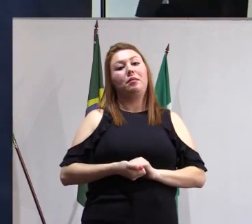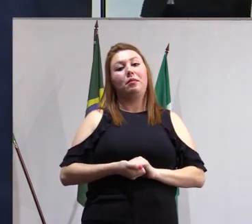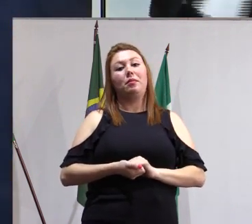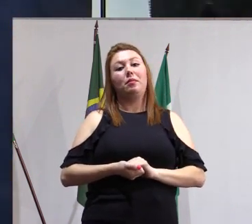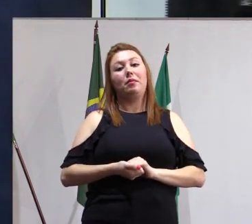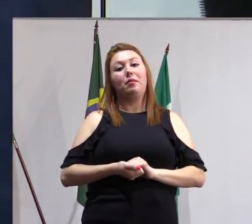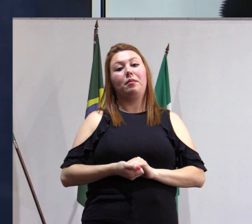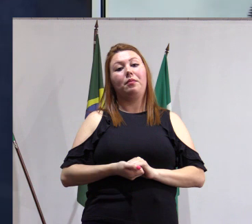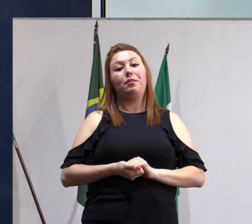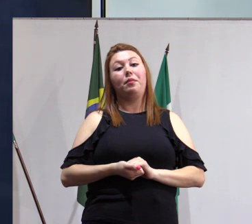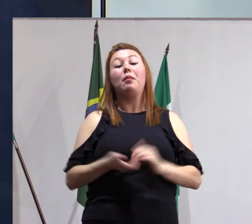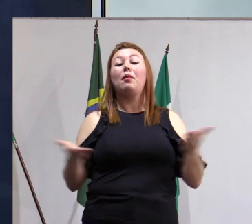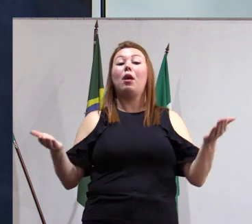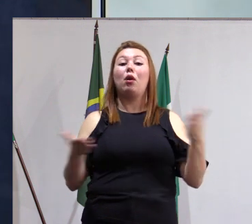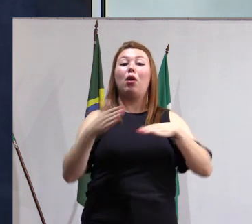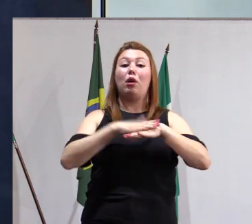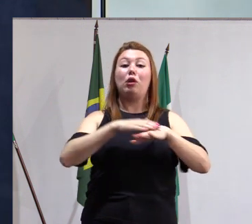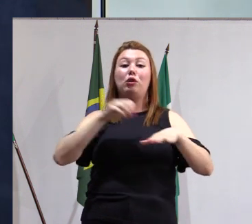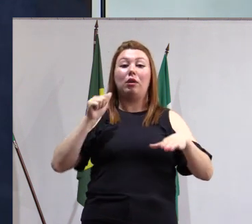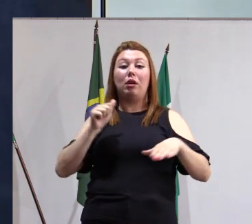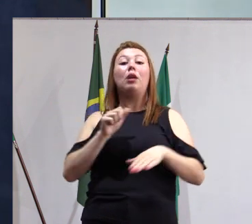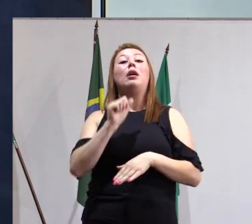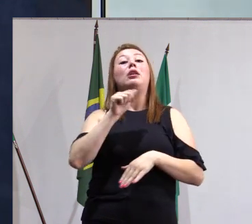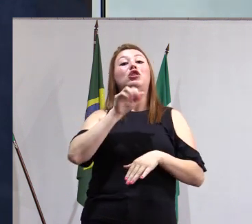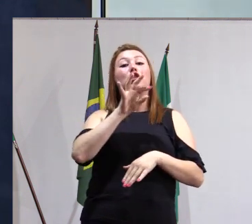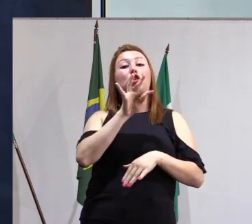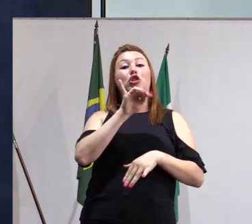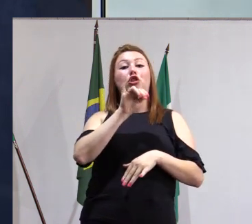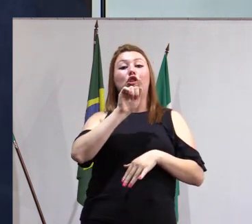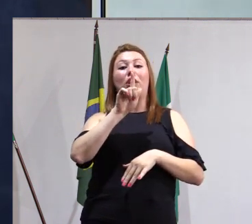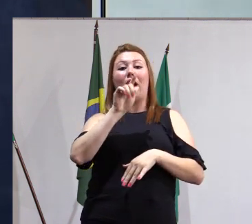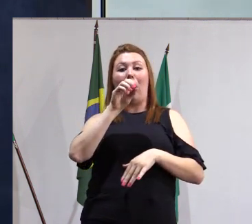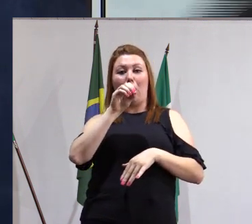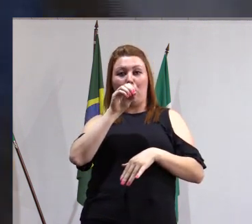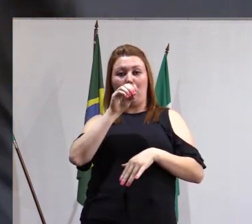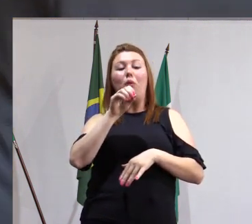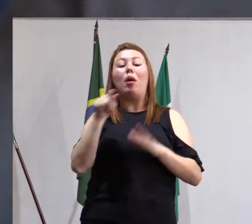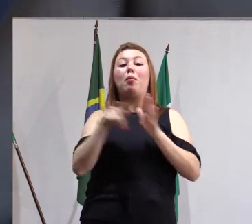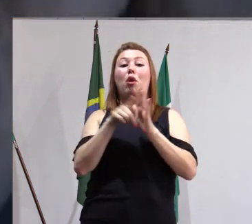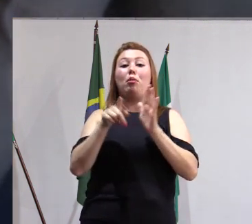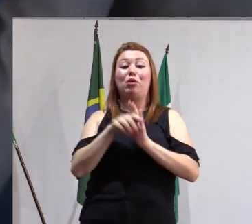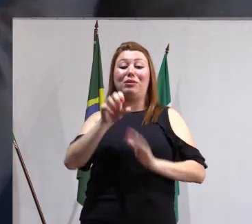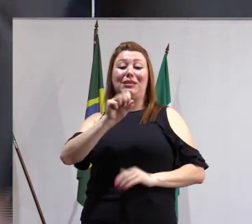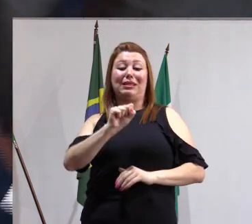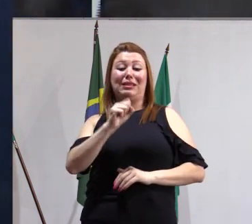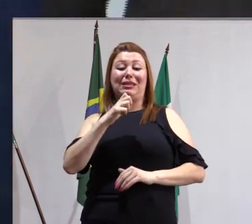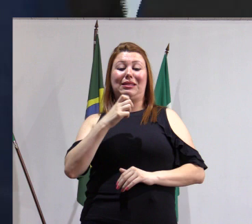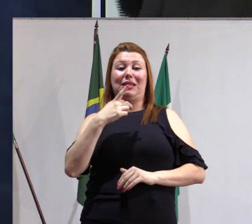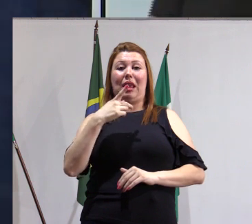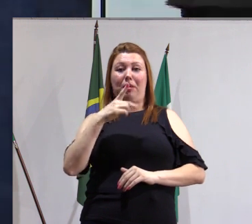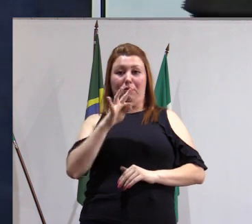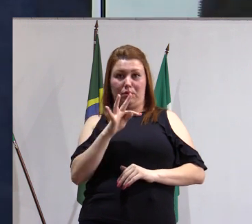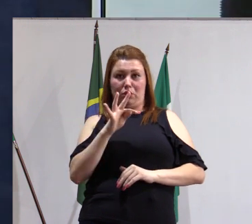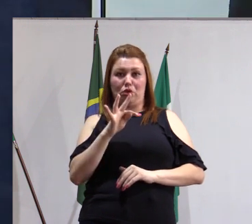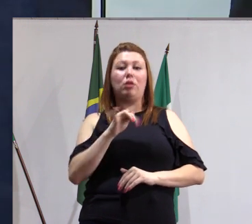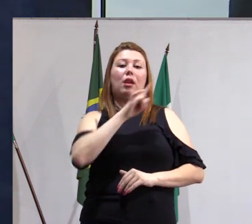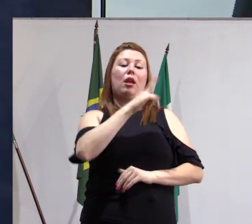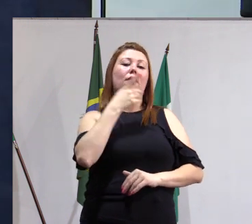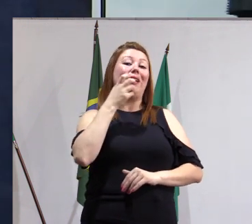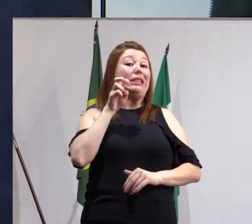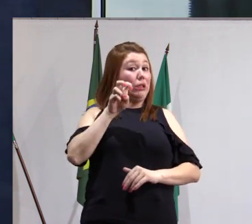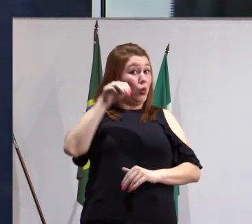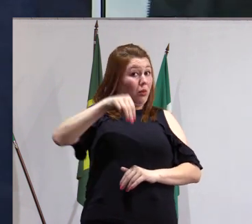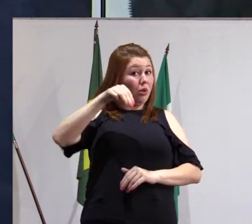Quero chamar o doutor Tiago Breus, professor do CEPT, para fazer essa análise jurídica em 5 minutos, tá, Tiago?